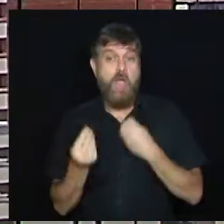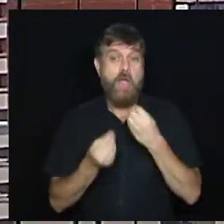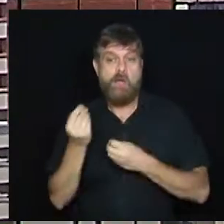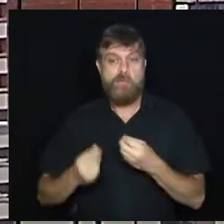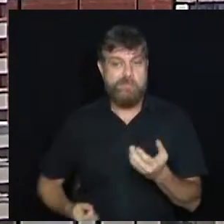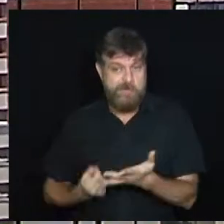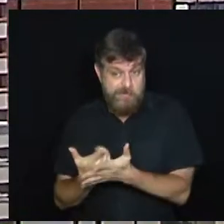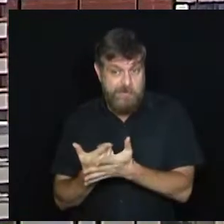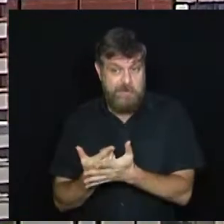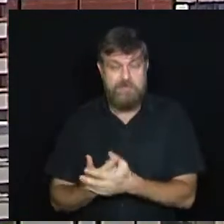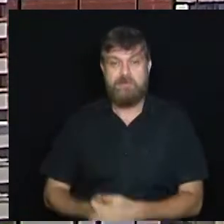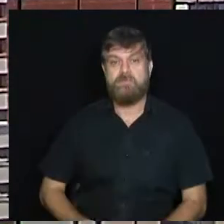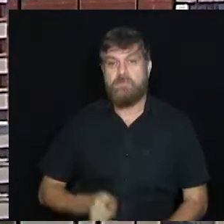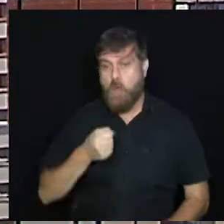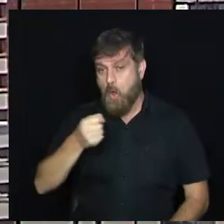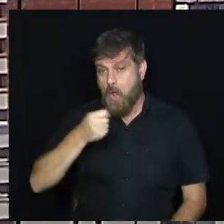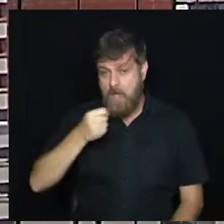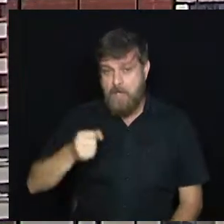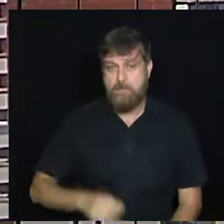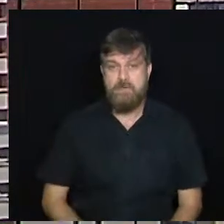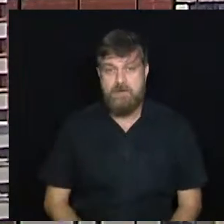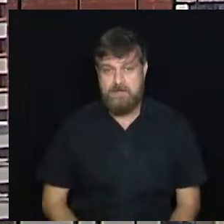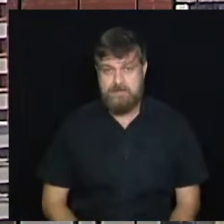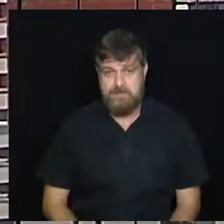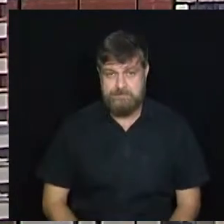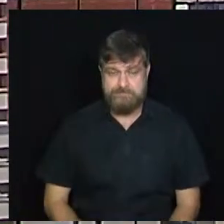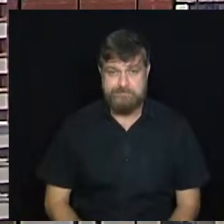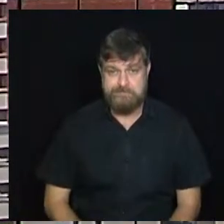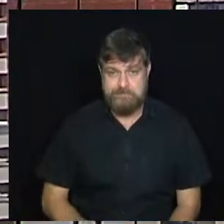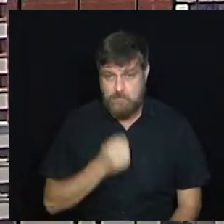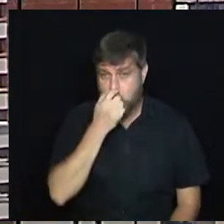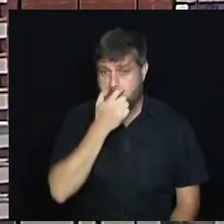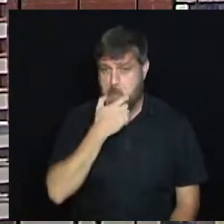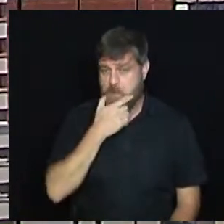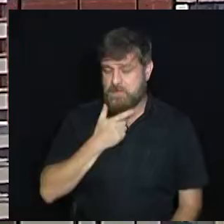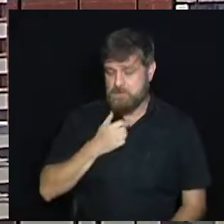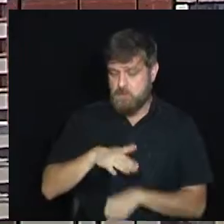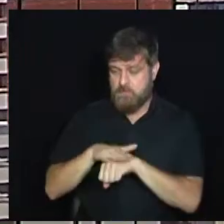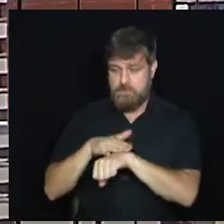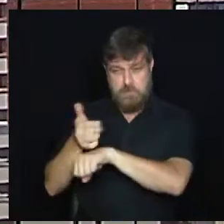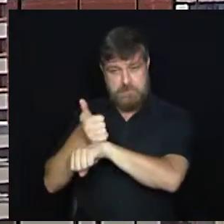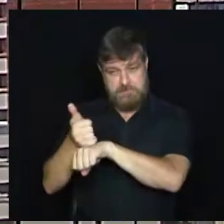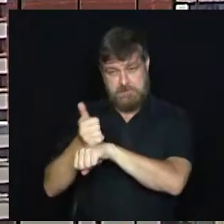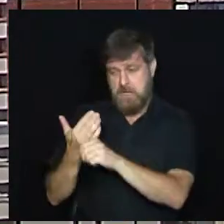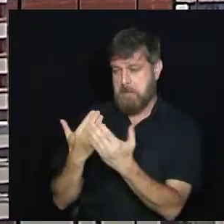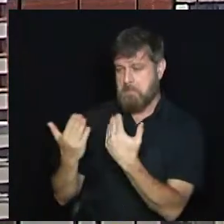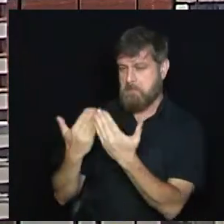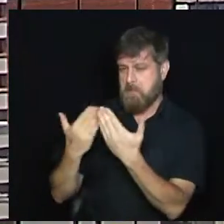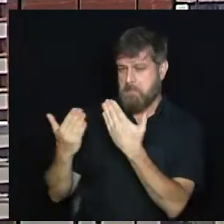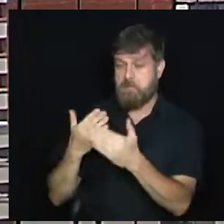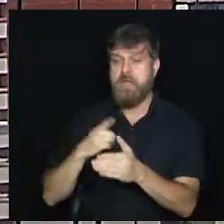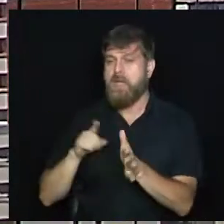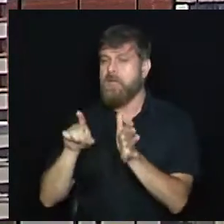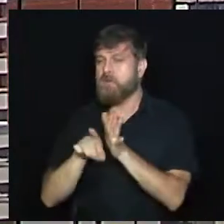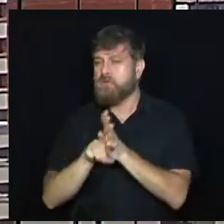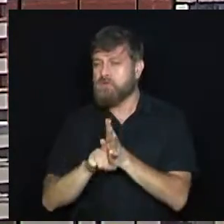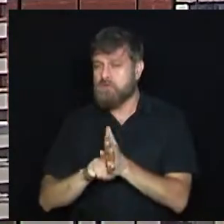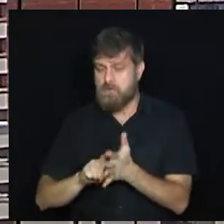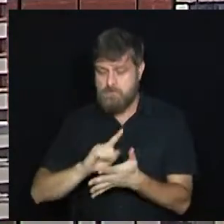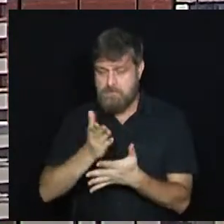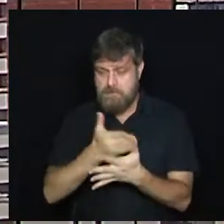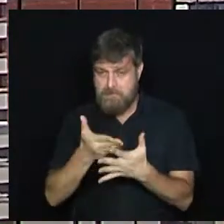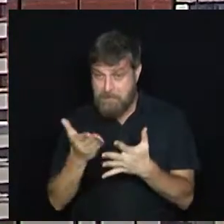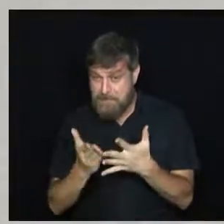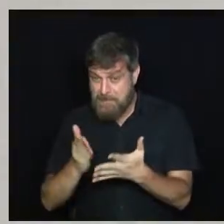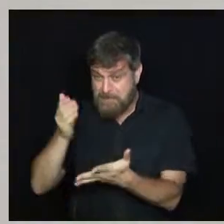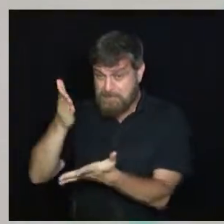repórter Rubens Morelli ouviu um especialista em finanças que falou das vantagens e desvantagens das duas